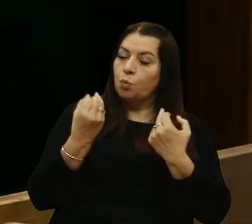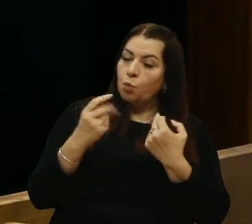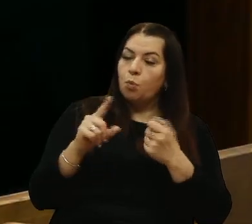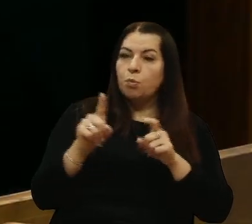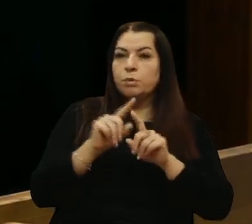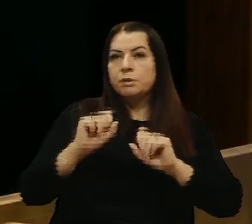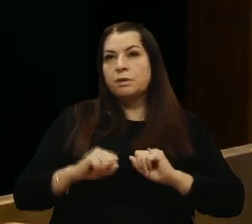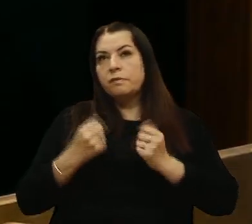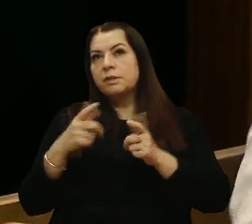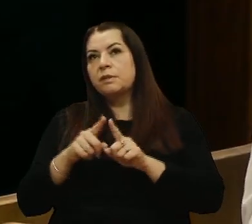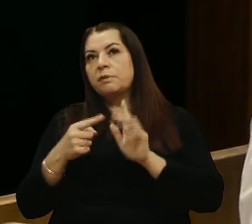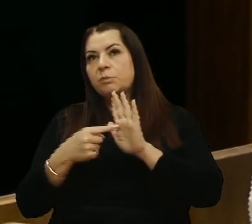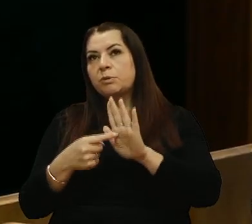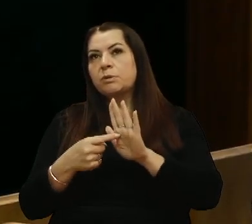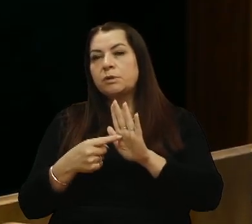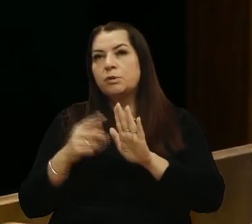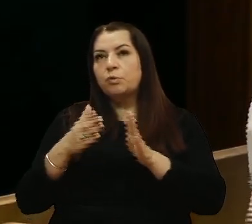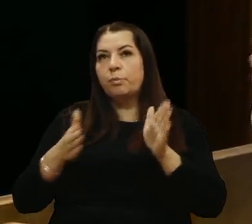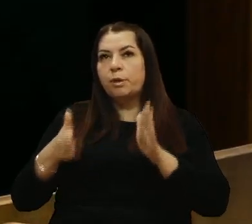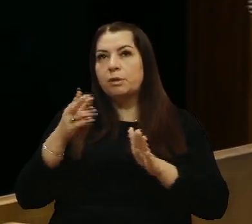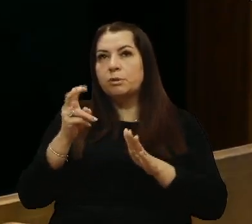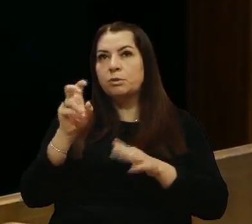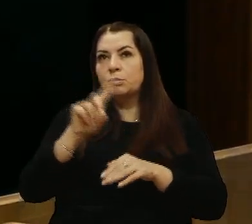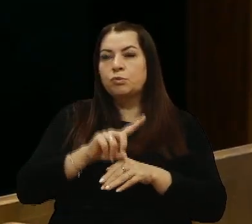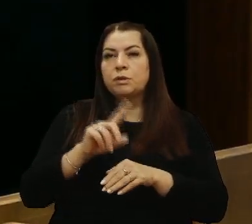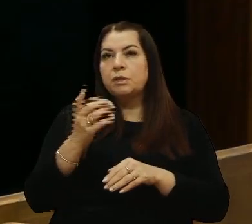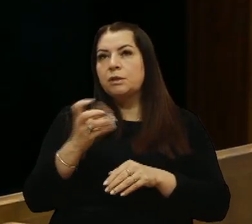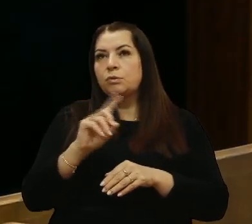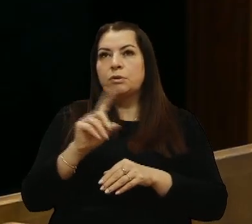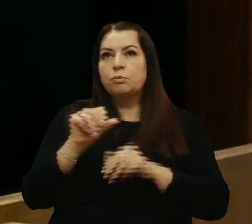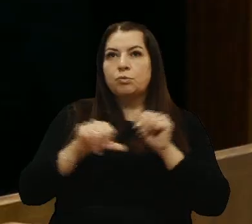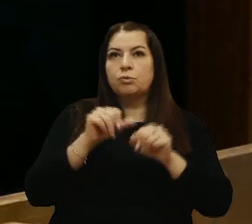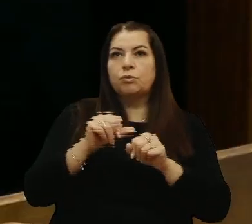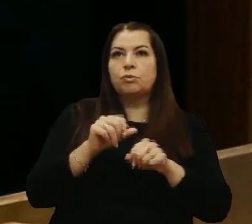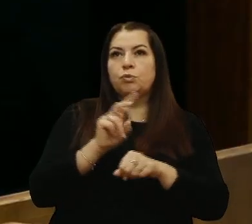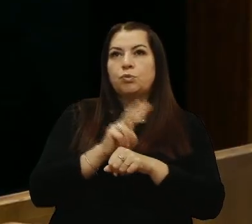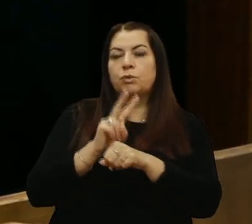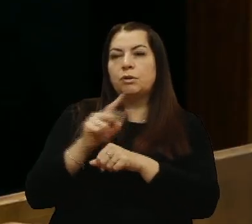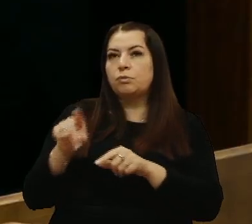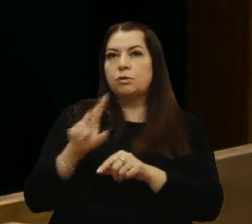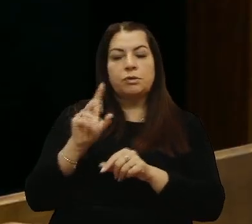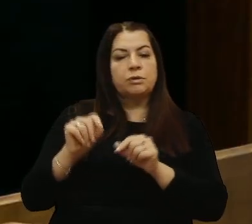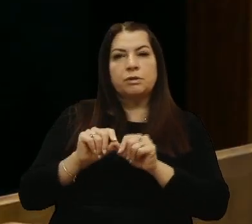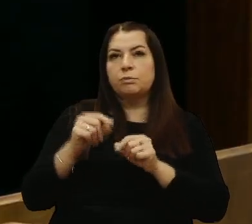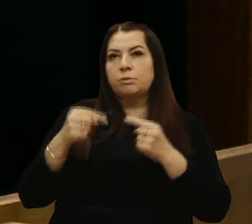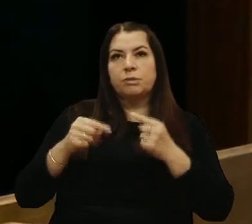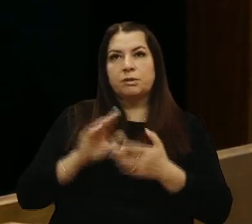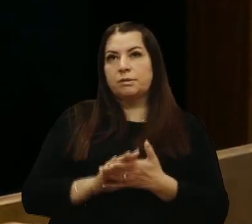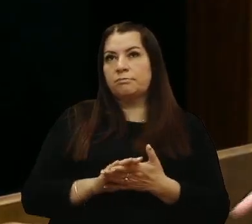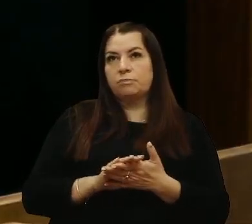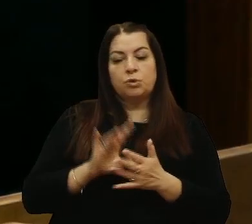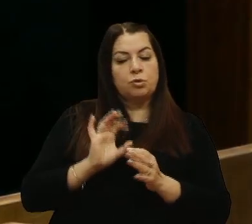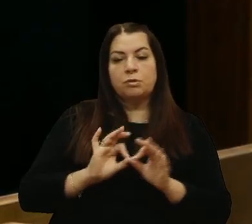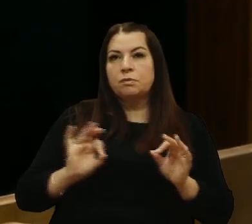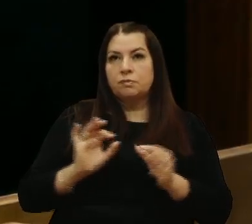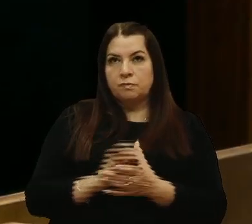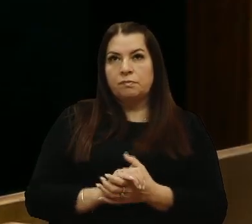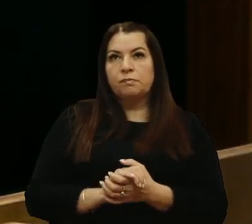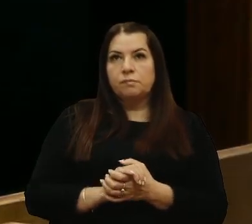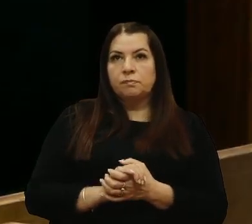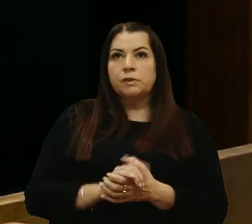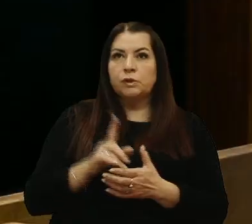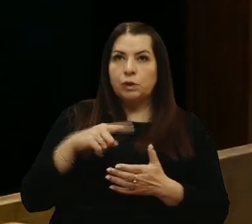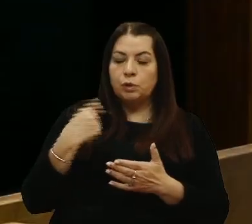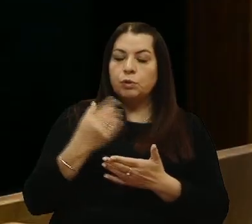defesa prévia vai ser apresentada no prazo de 5 dias, requerendo ou não a revogação da medida protetiva. É isso que nós estamos debatendo. Simplesmente isso. E